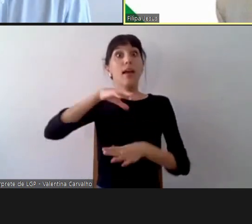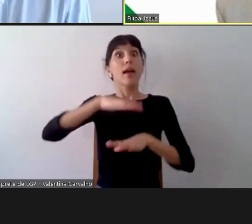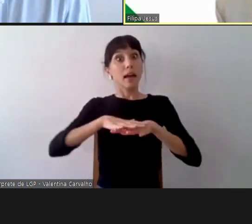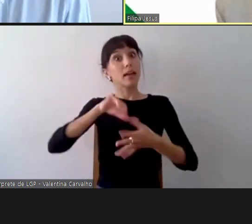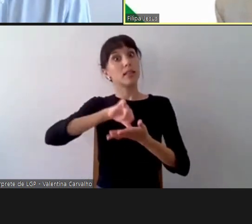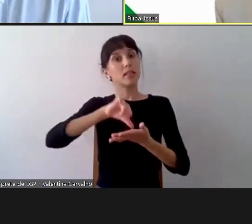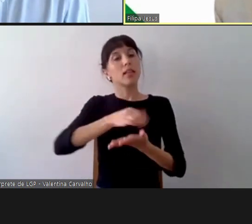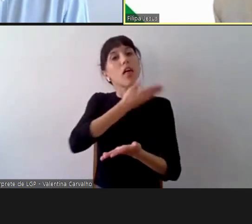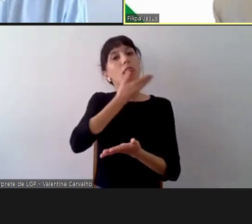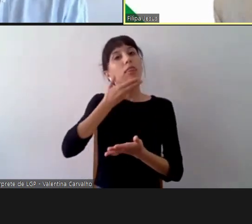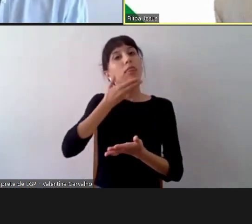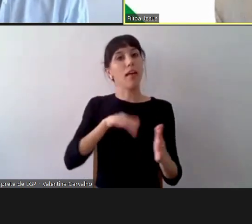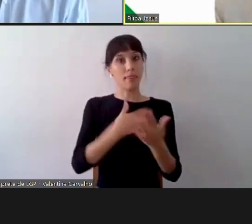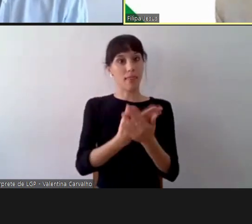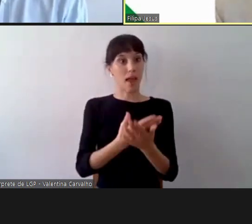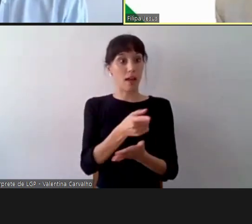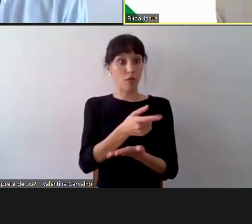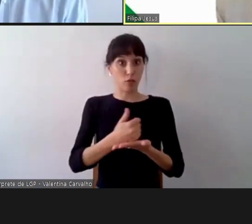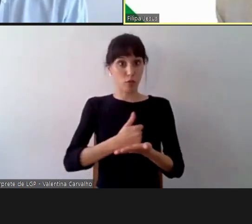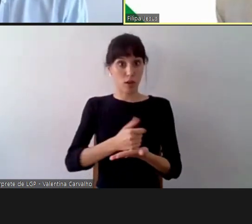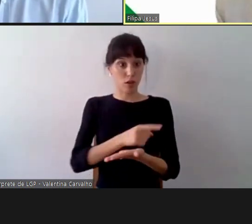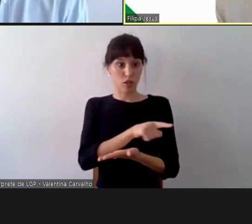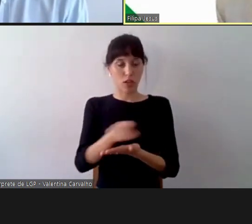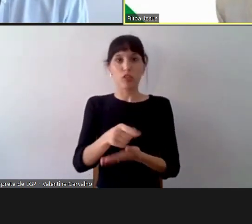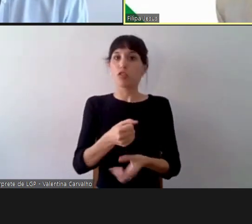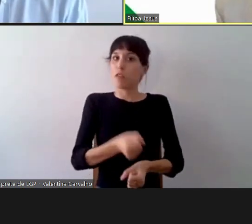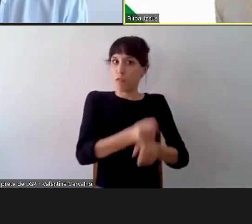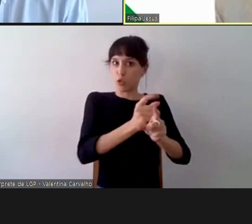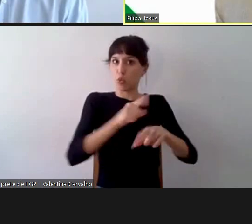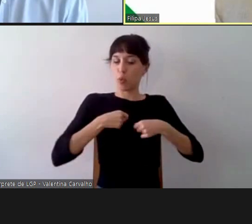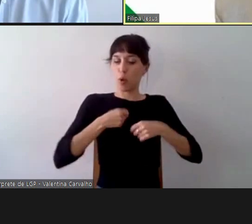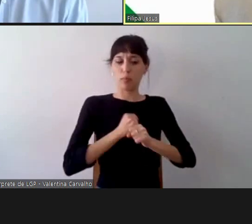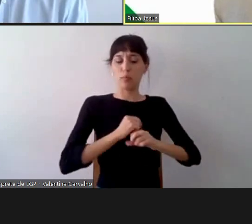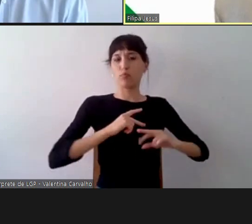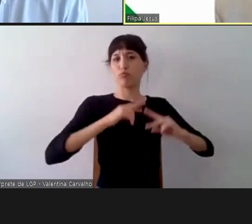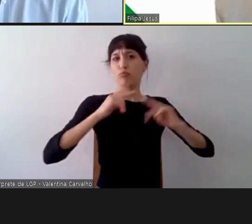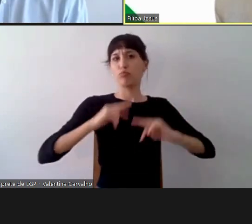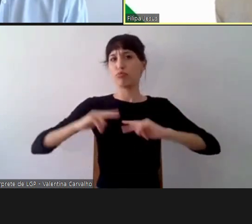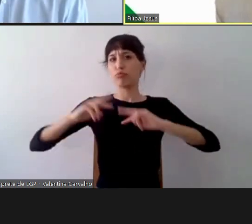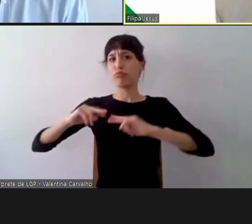possibilita que estes trabalhadores façam os seus processos de qualificação durante os seus